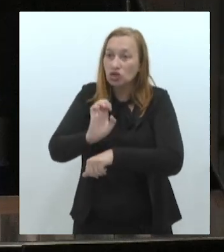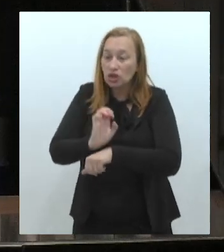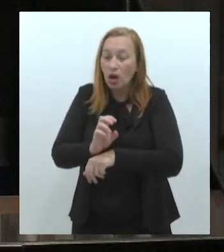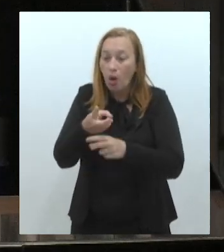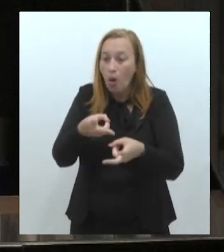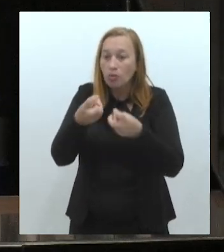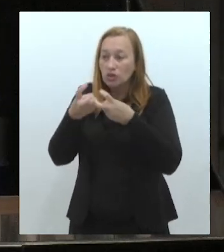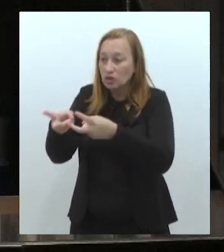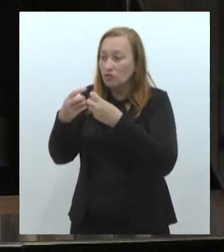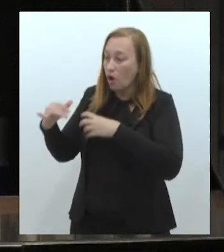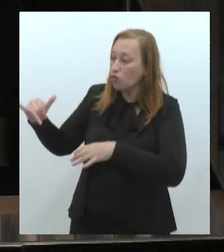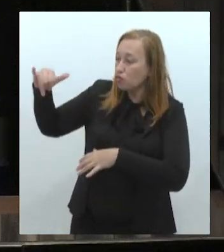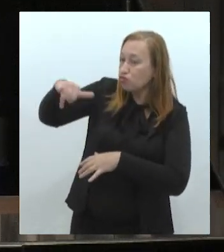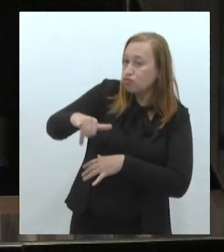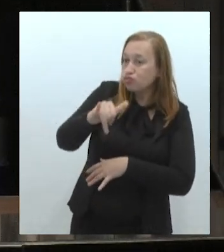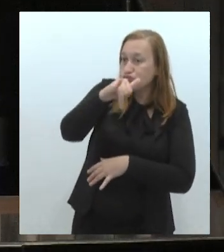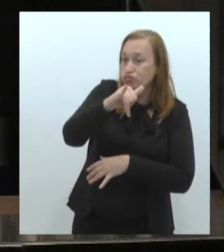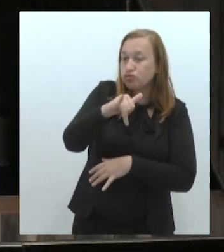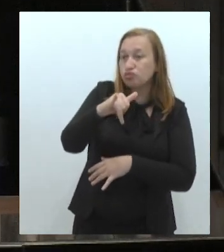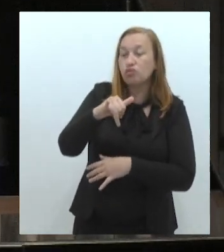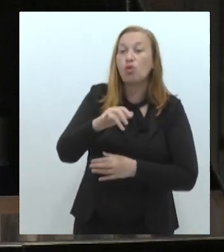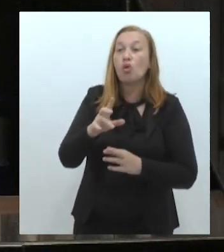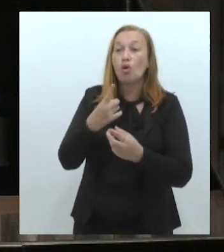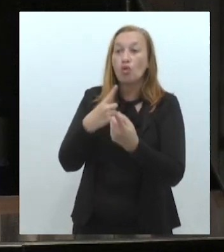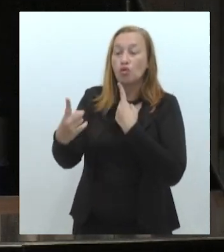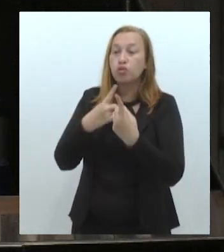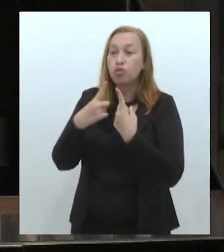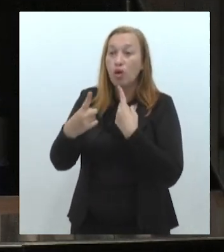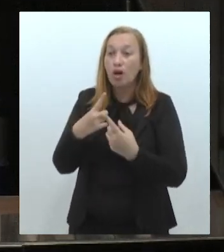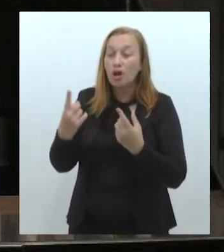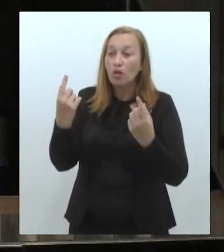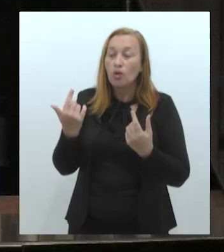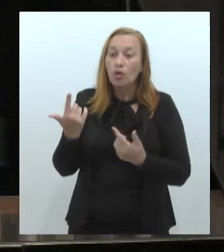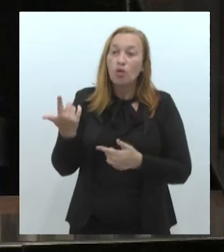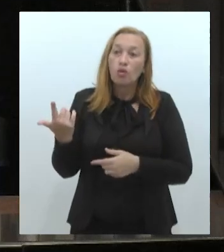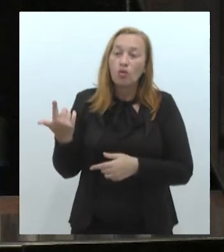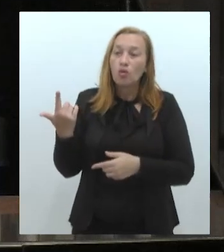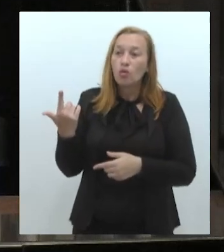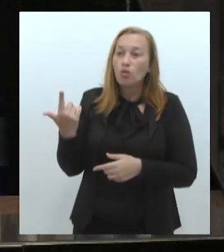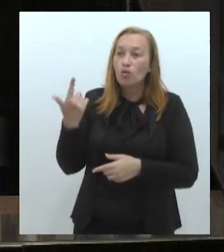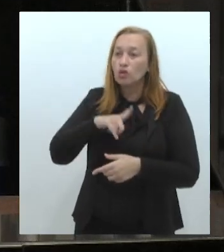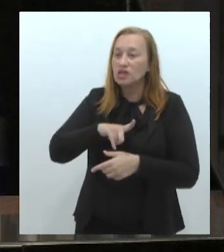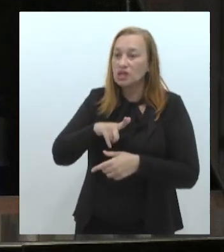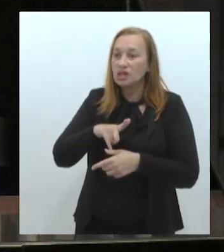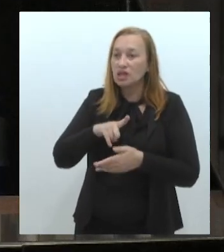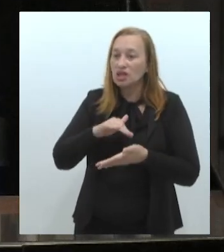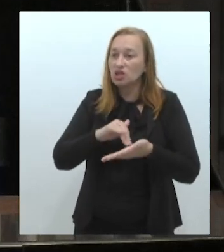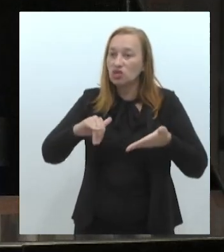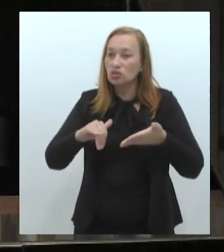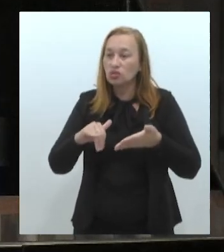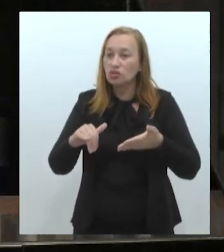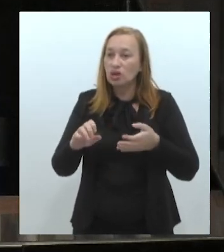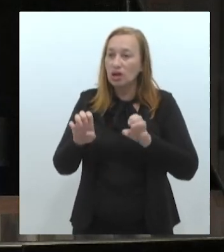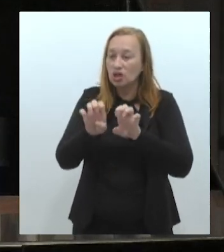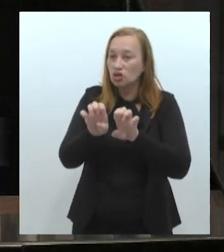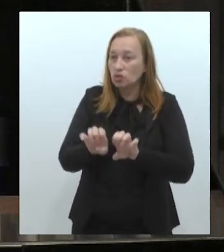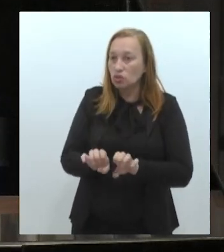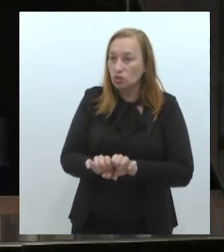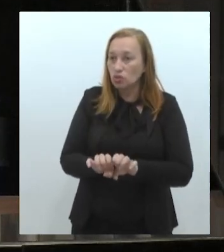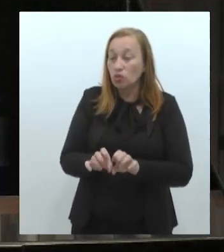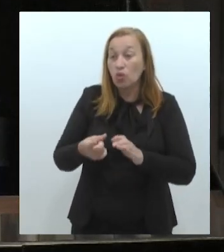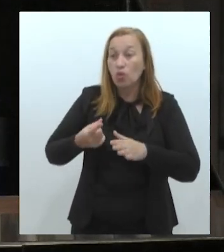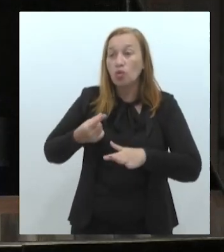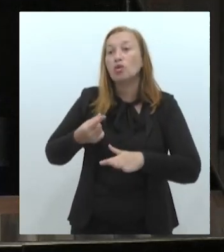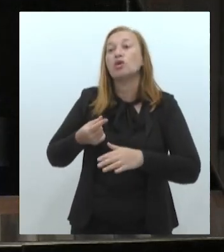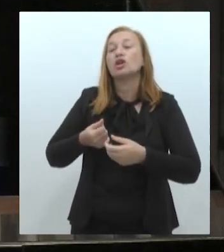portos, aeroportos e grandes rodovias, era conseguir desarticular e desmembrar o braço financeiro e